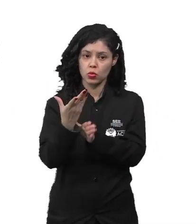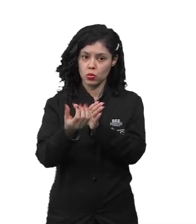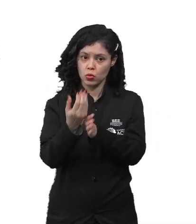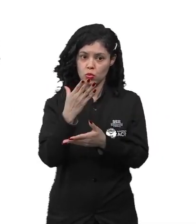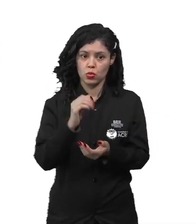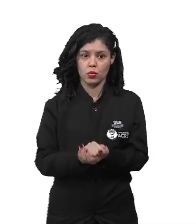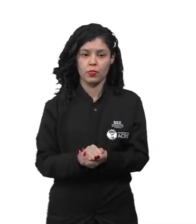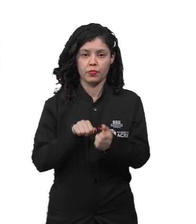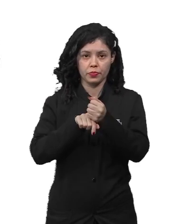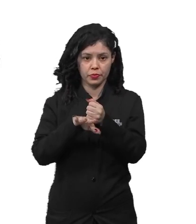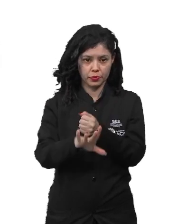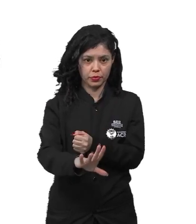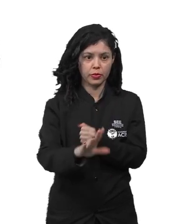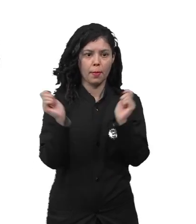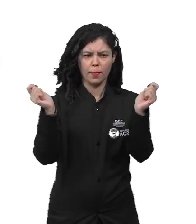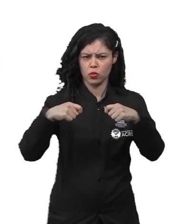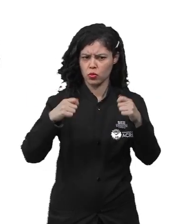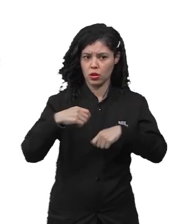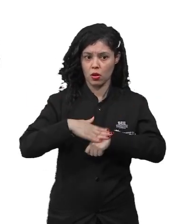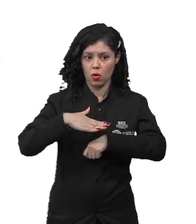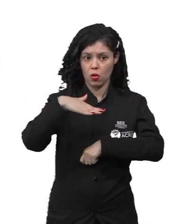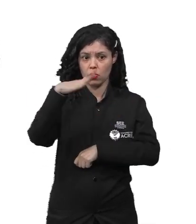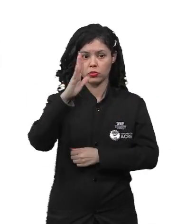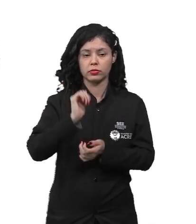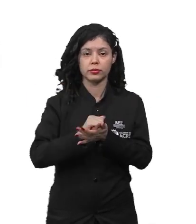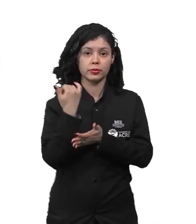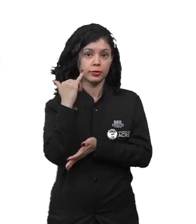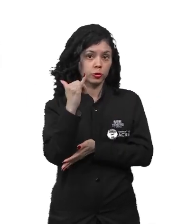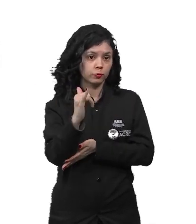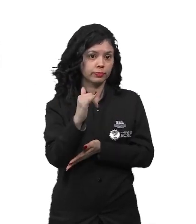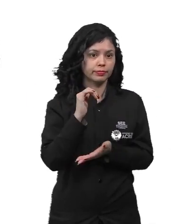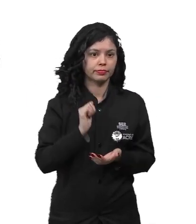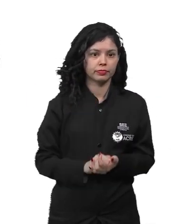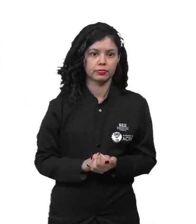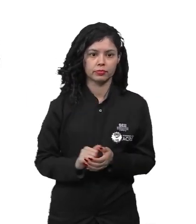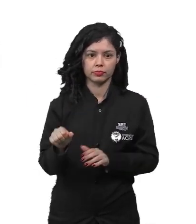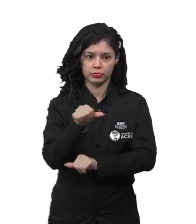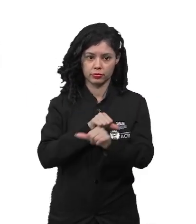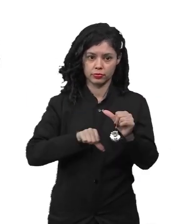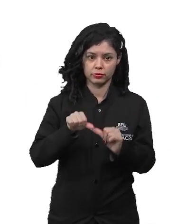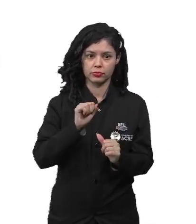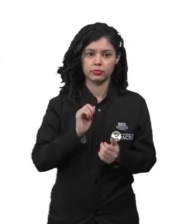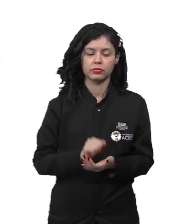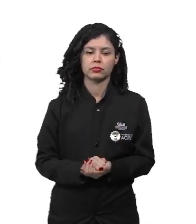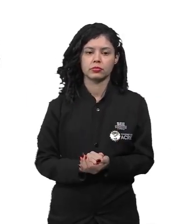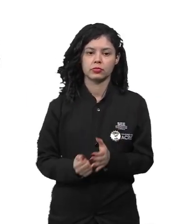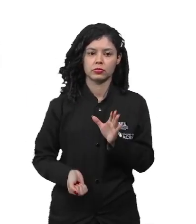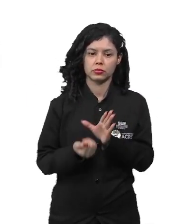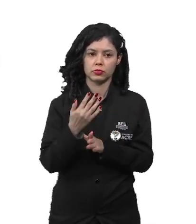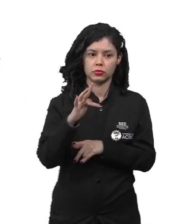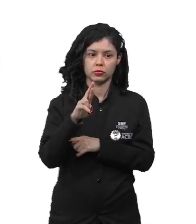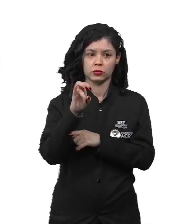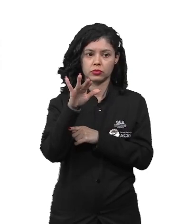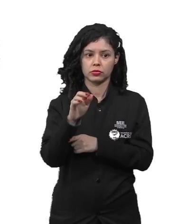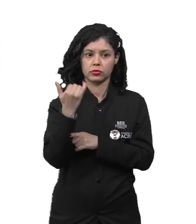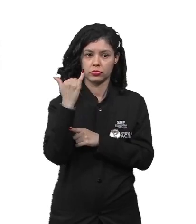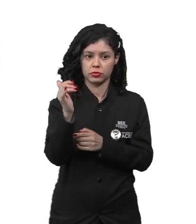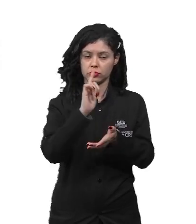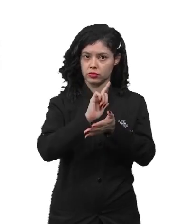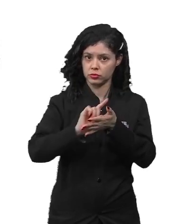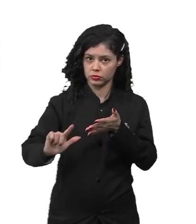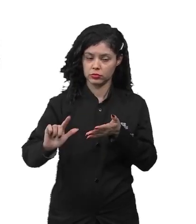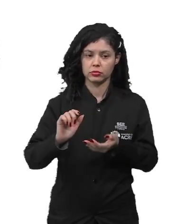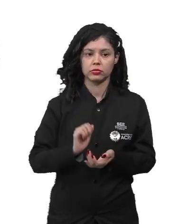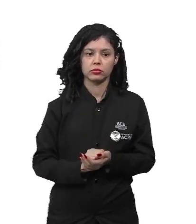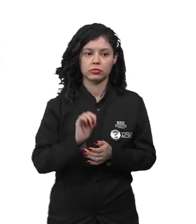a partir de esgoto sanitário, ele possui um alto potencial energético, transformando em resíduo em uma fonte de